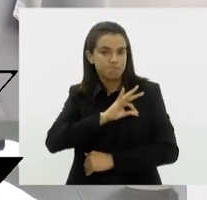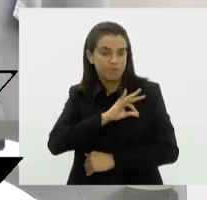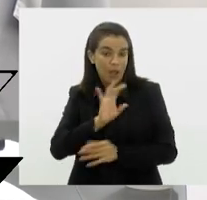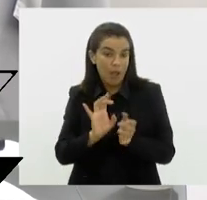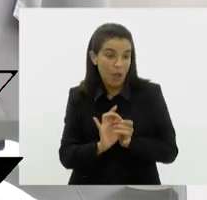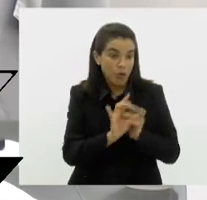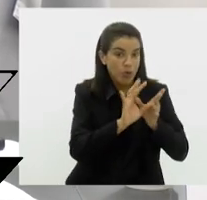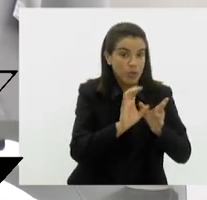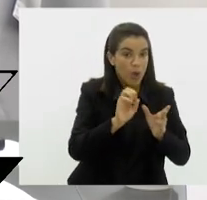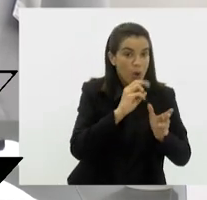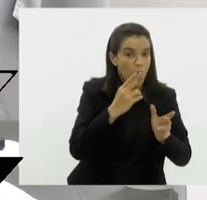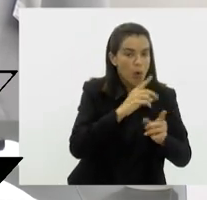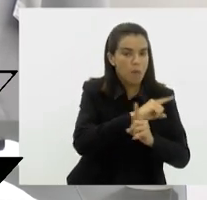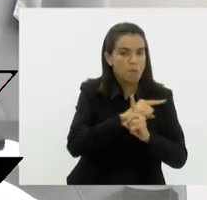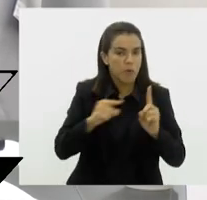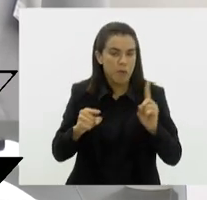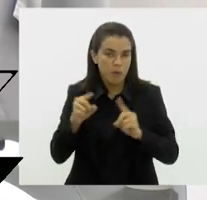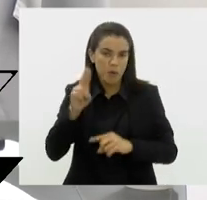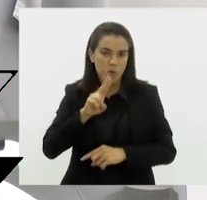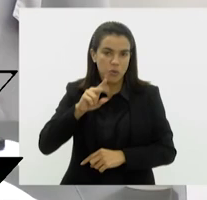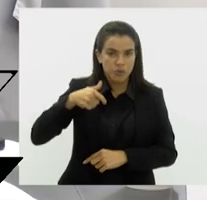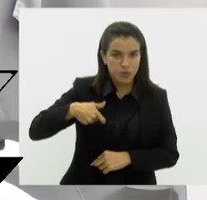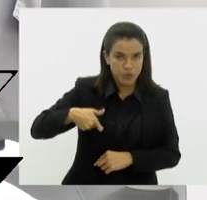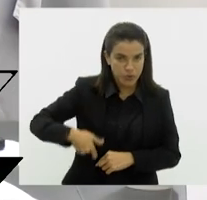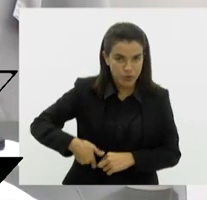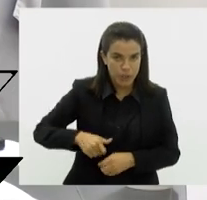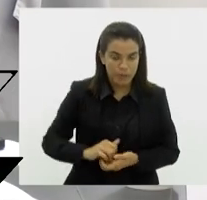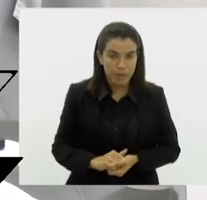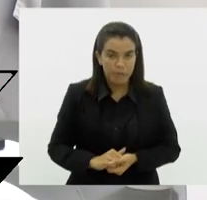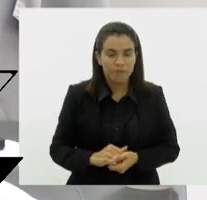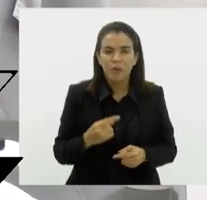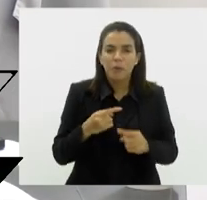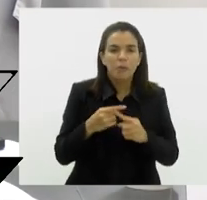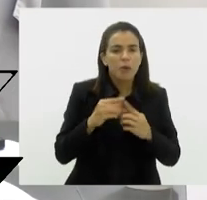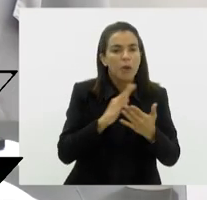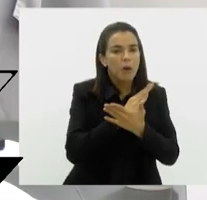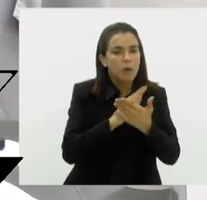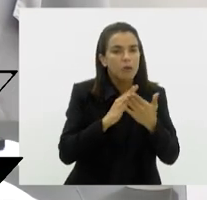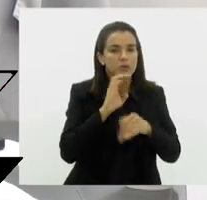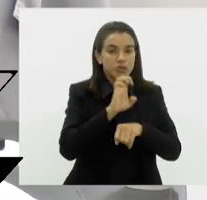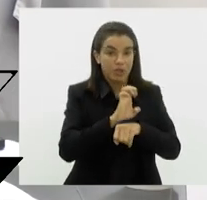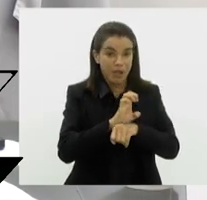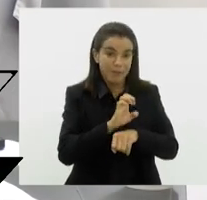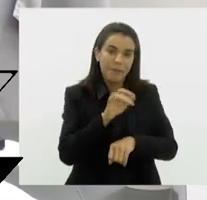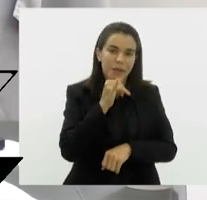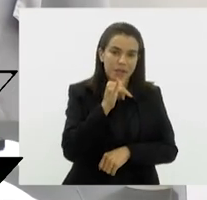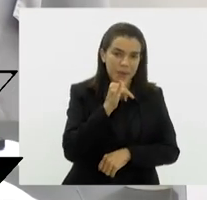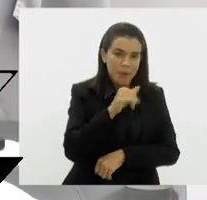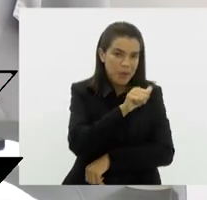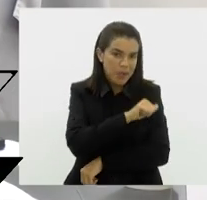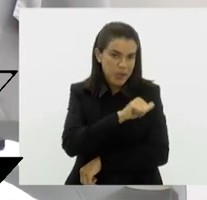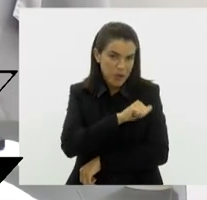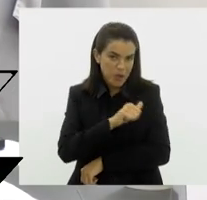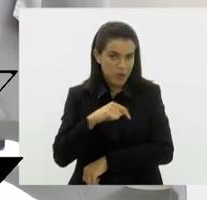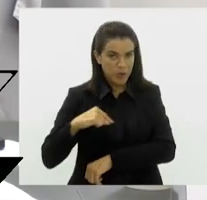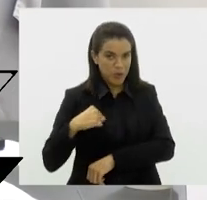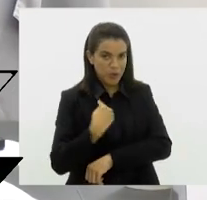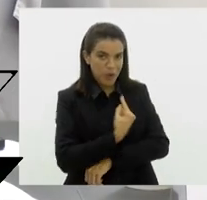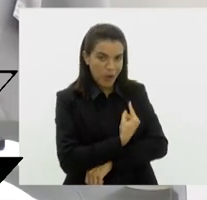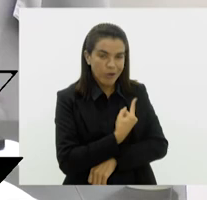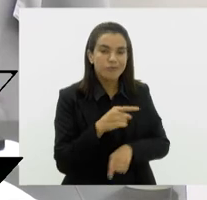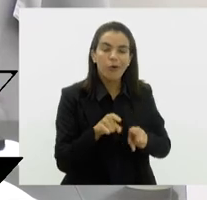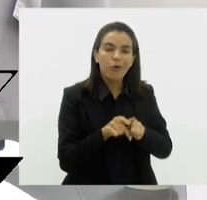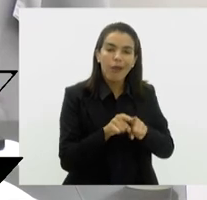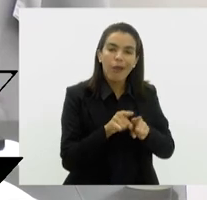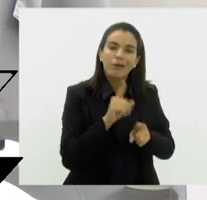conceder ou indeferir o porte de arma. O que alguns estados, inclusive Rio de Janeiro, fizemos foi reconhecer